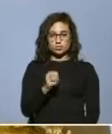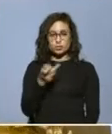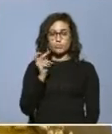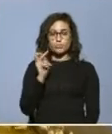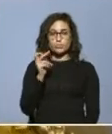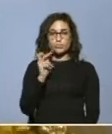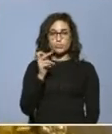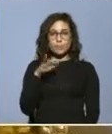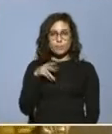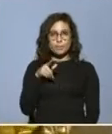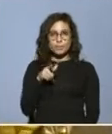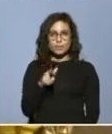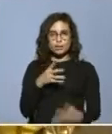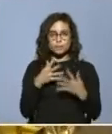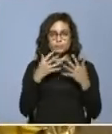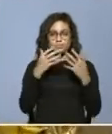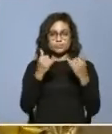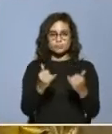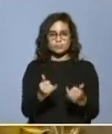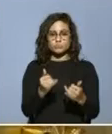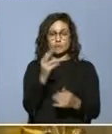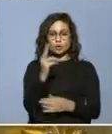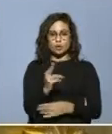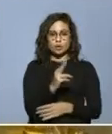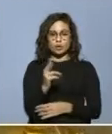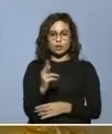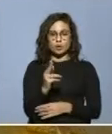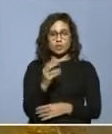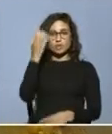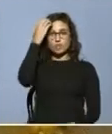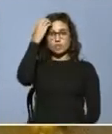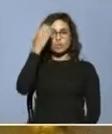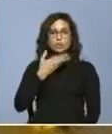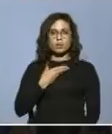1000 anos depois da unção de David como rei de